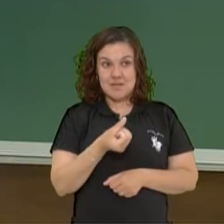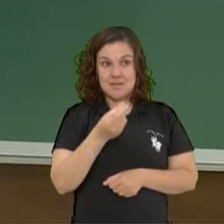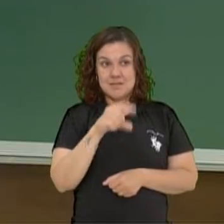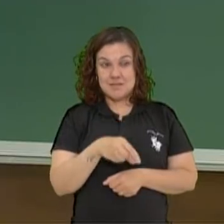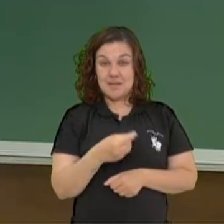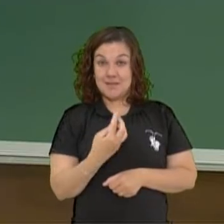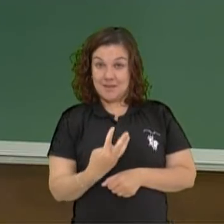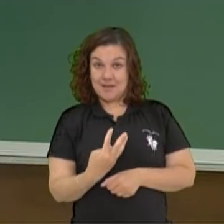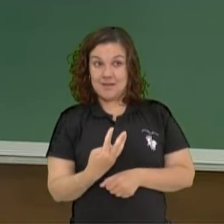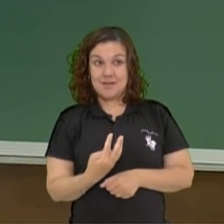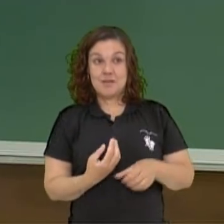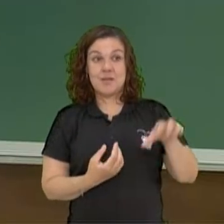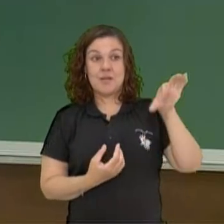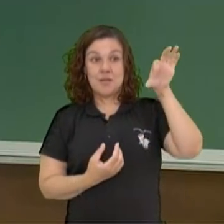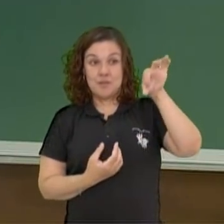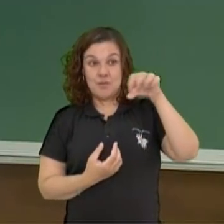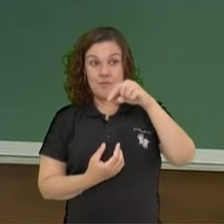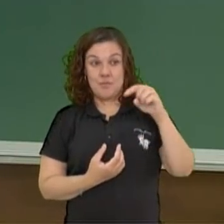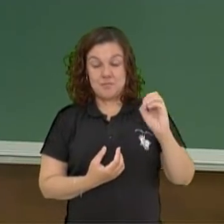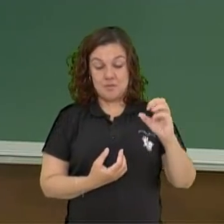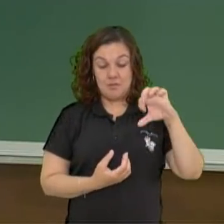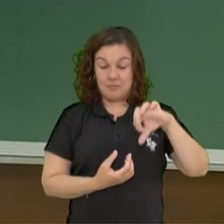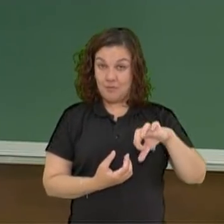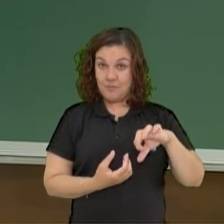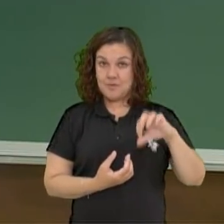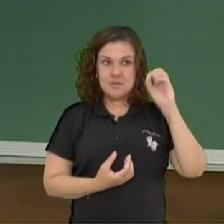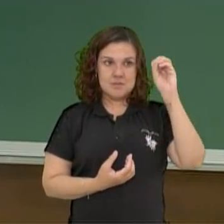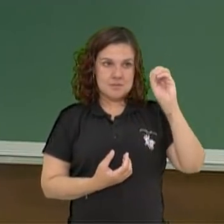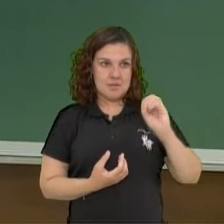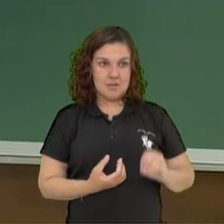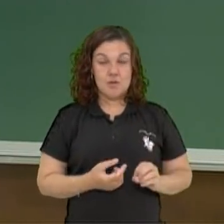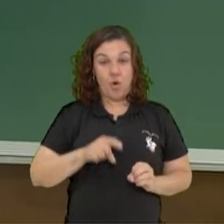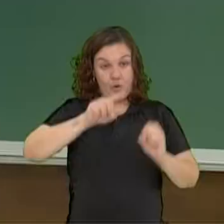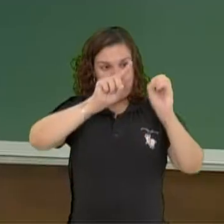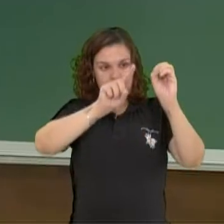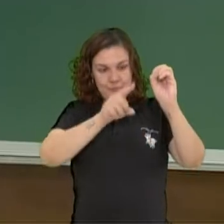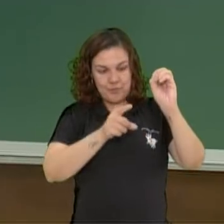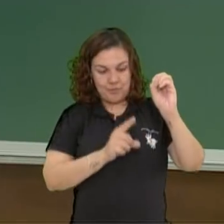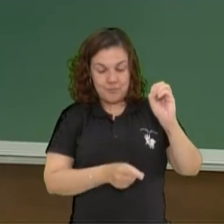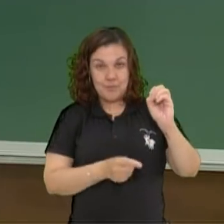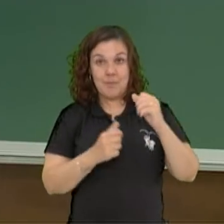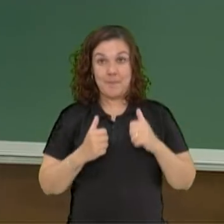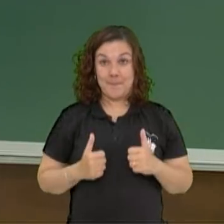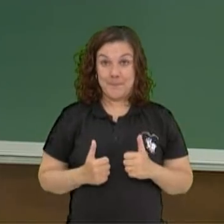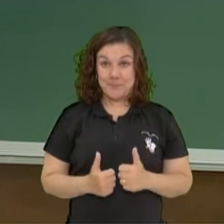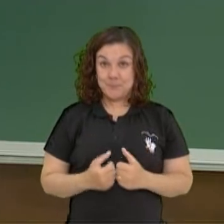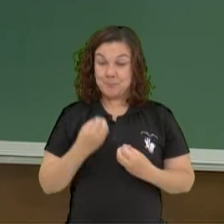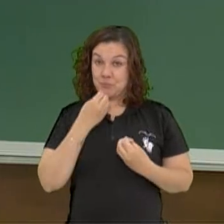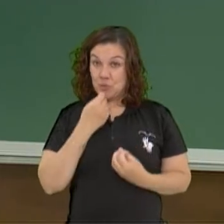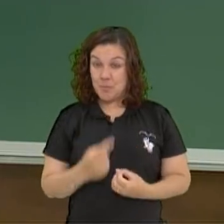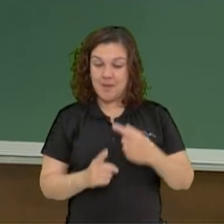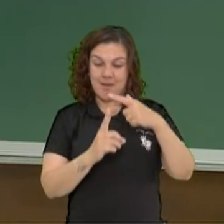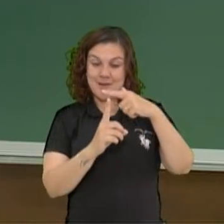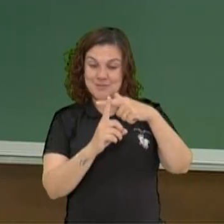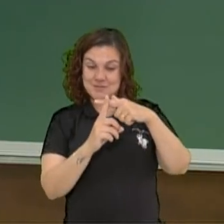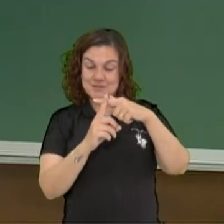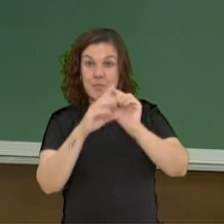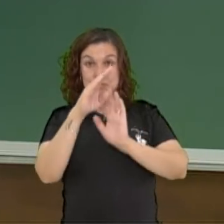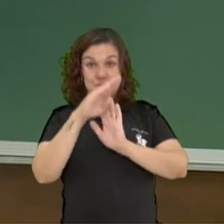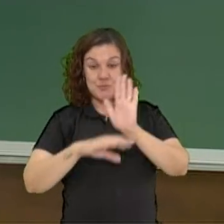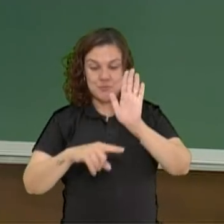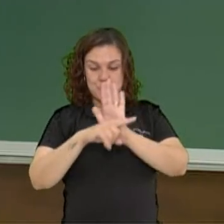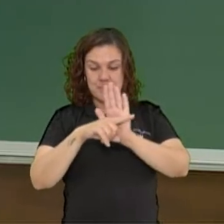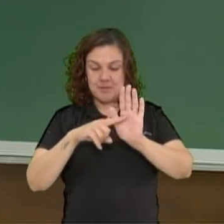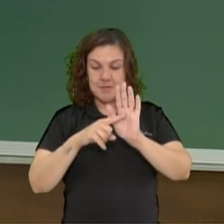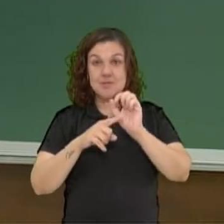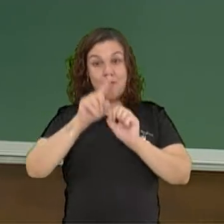9 menos 0, que é 0, e 0 ali, tá bom? E vírgula embaixo de vírgula, porque estamos, né, na adição e subtração, lembra lá, vírgula, segue